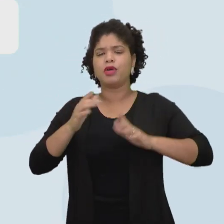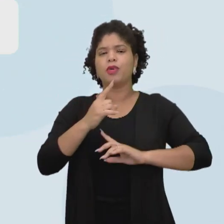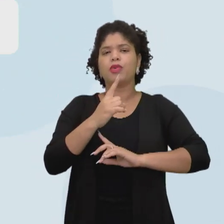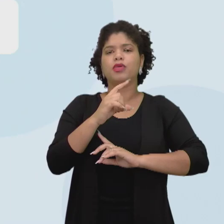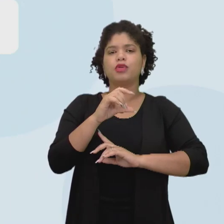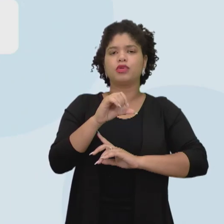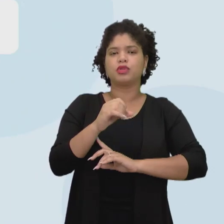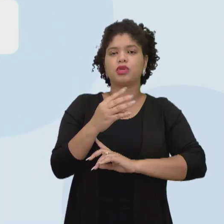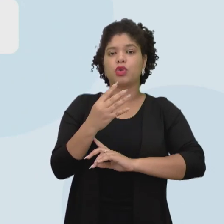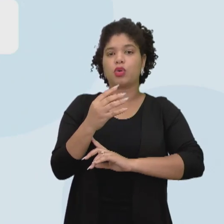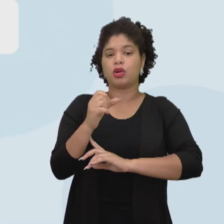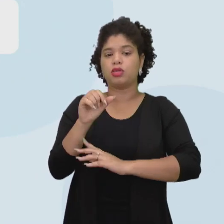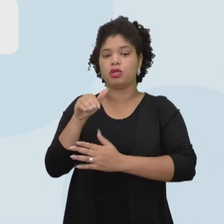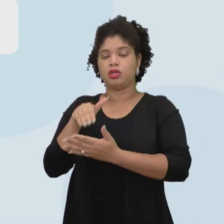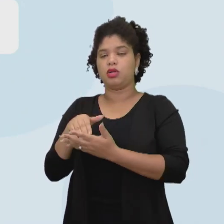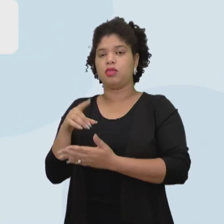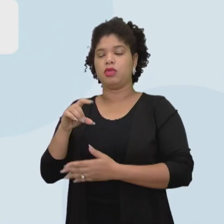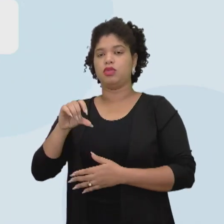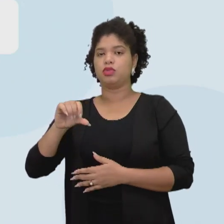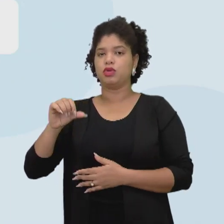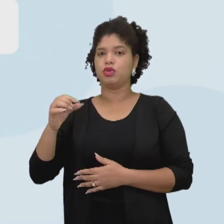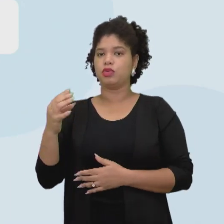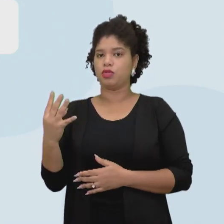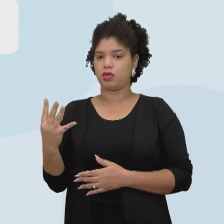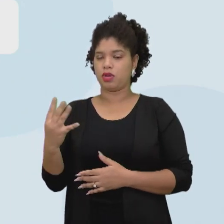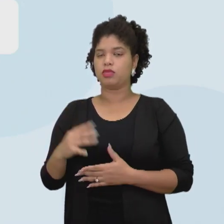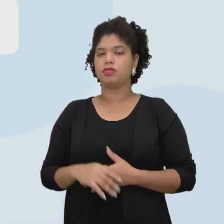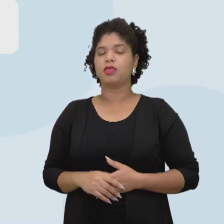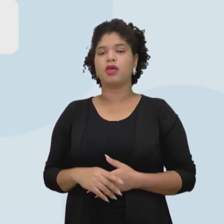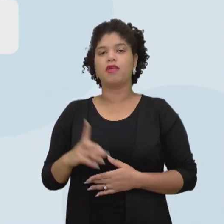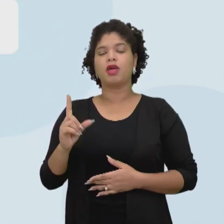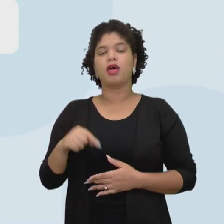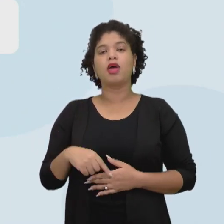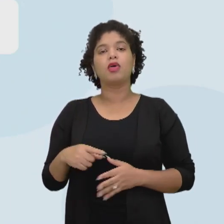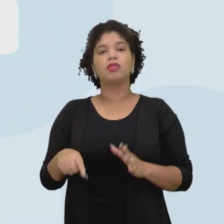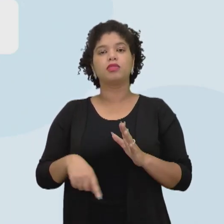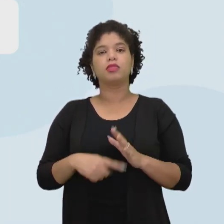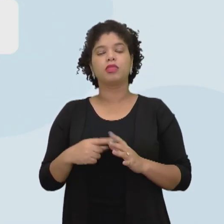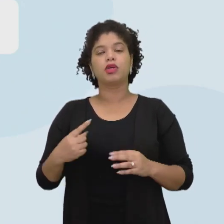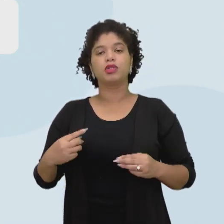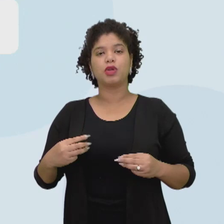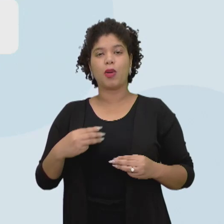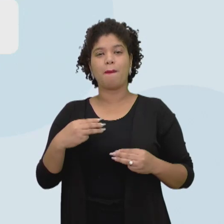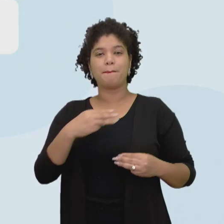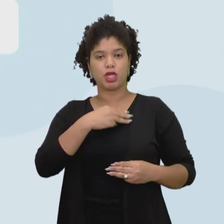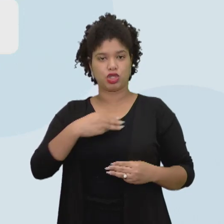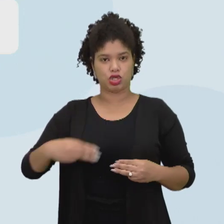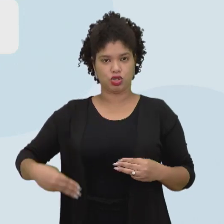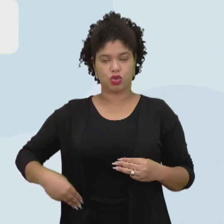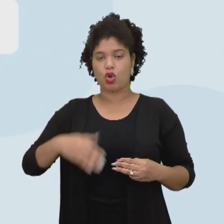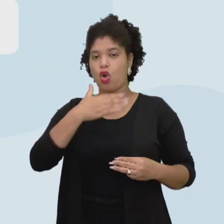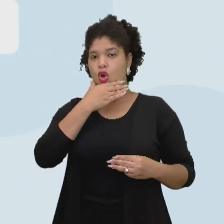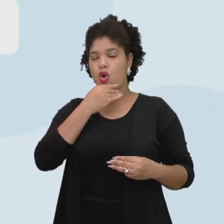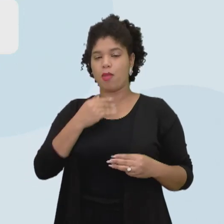1994. Em 48, ele é instituído pelo primeiro-ministro, o pastor Daniel Malan, e